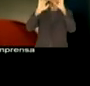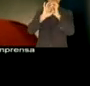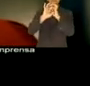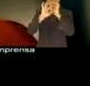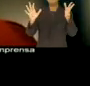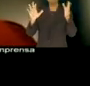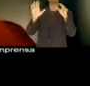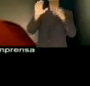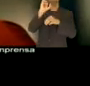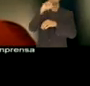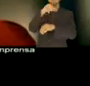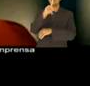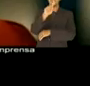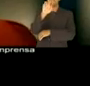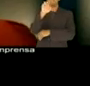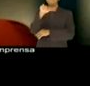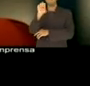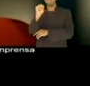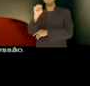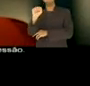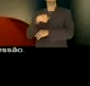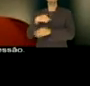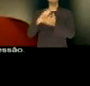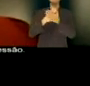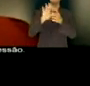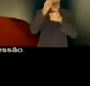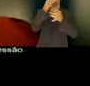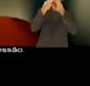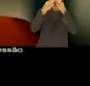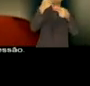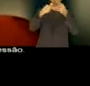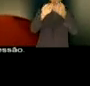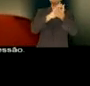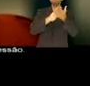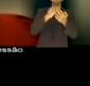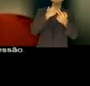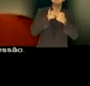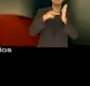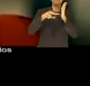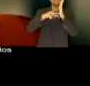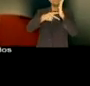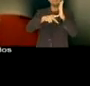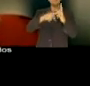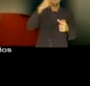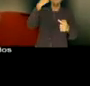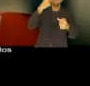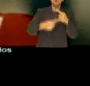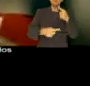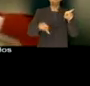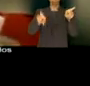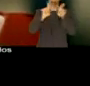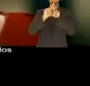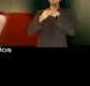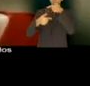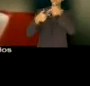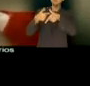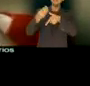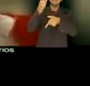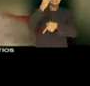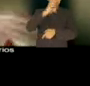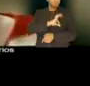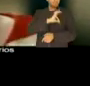Não se respeitava a liberdade de imprensa, a liberdade de opinião e de expressão. Os sindicatos estavam